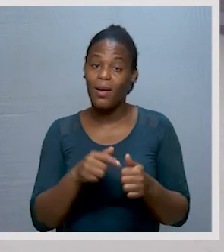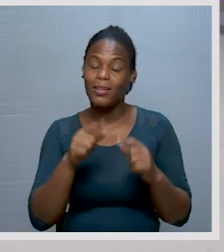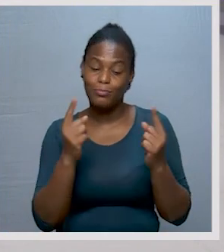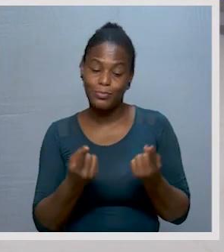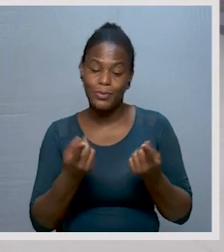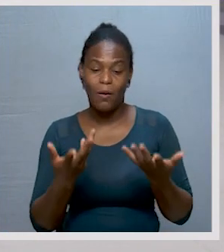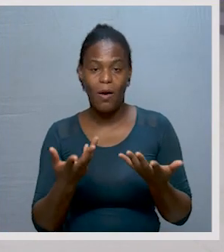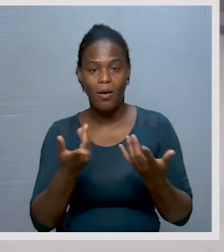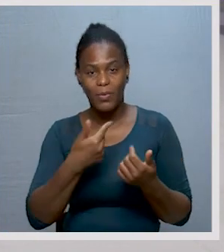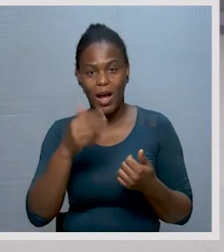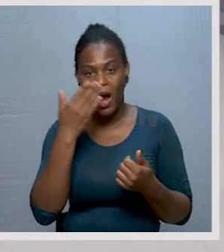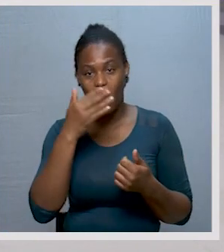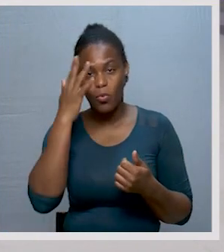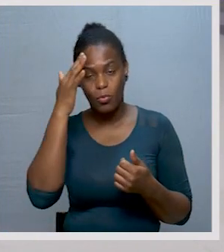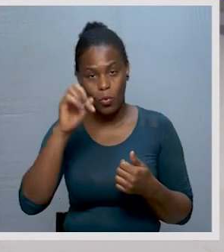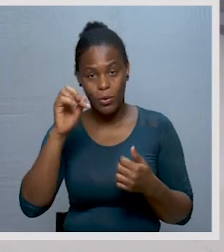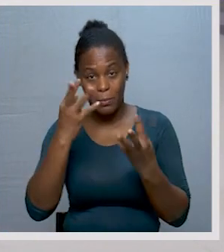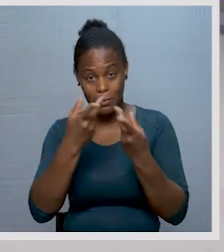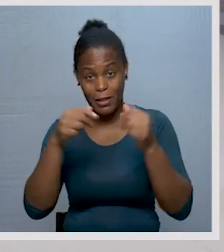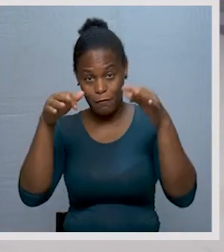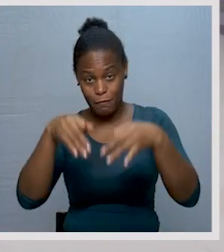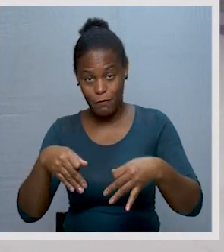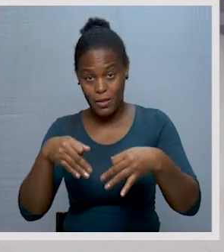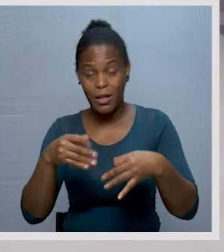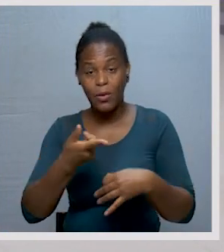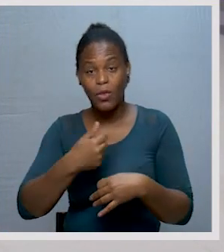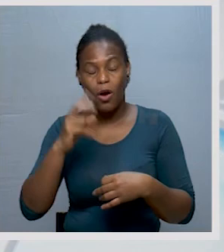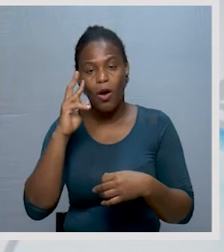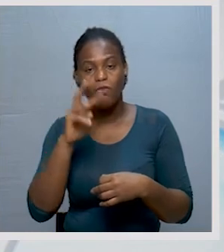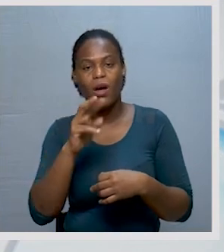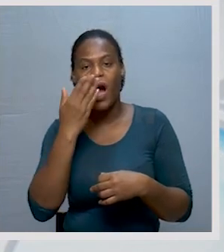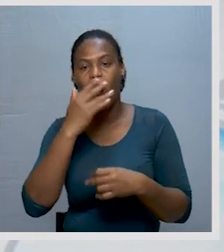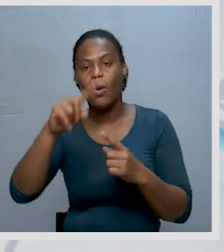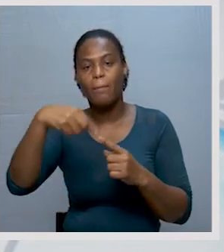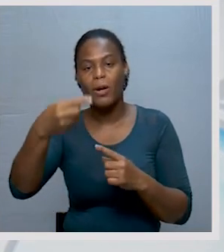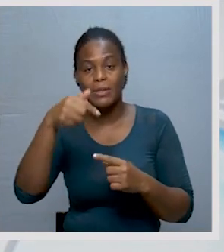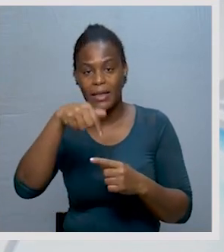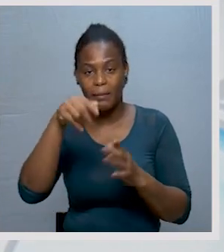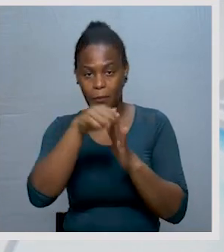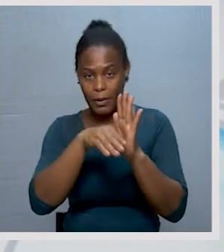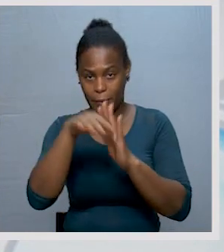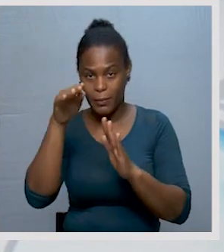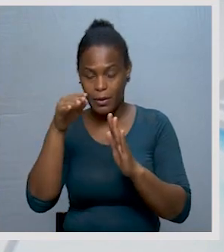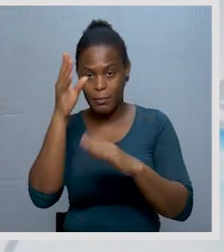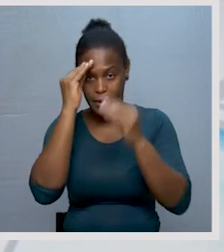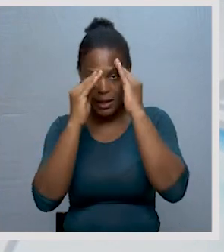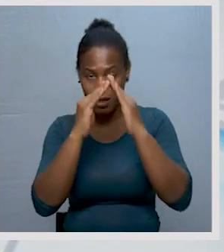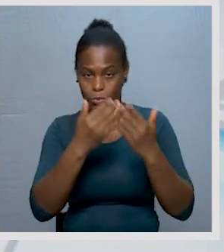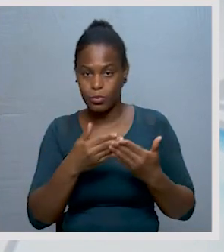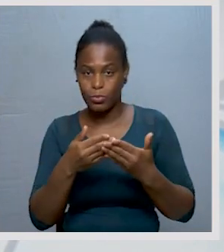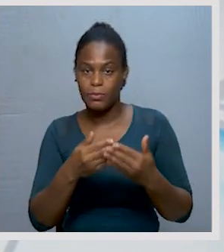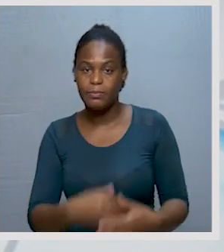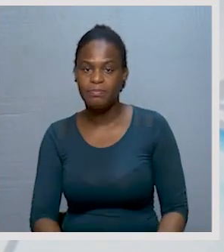Com esta pequena síntese, fechamos a aula 8 de Matemática. Nós nos vemos na próxima aula aqui no programa